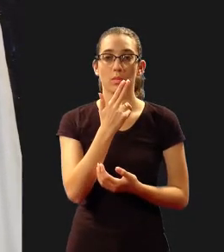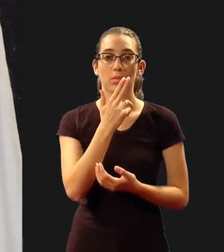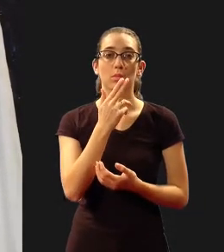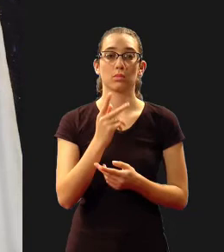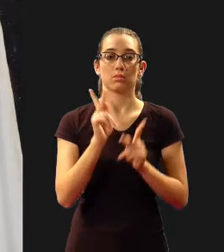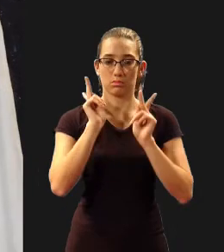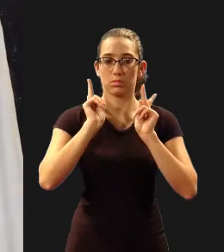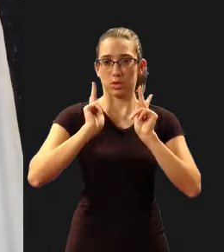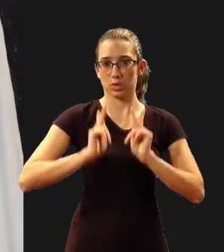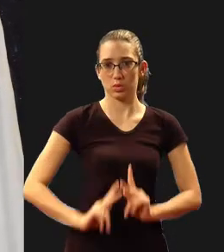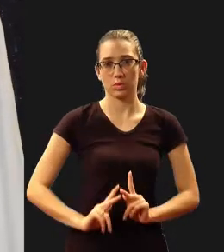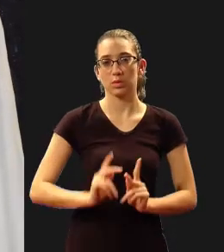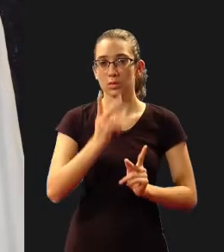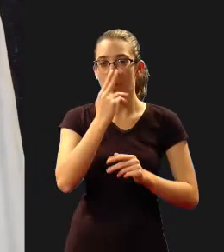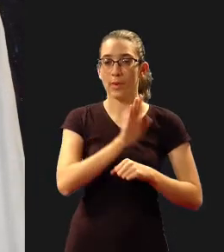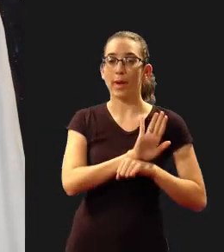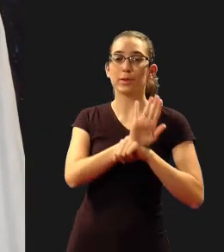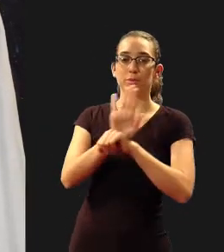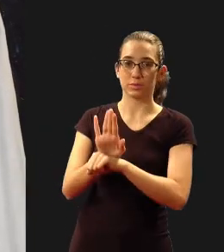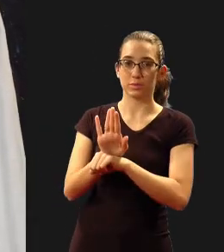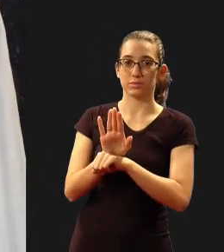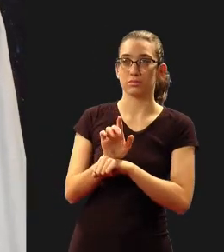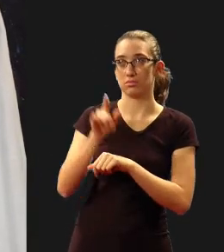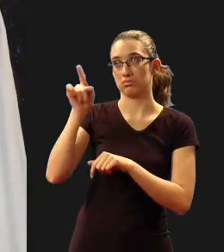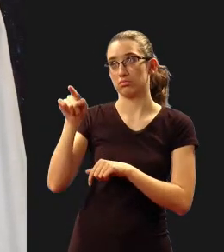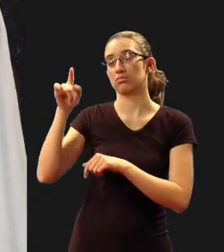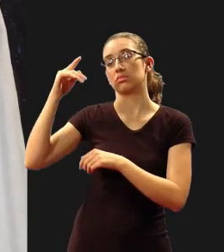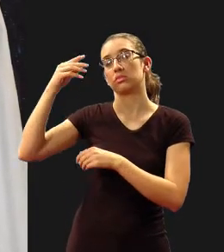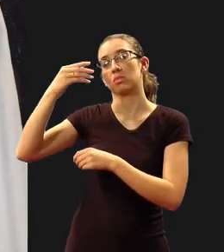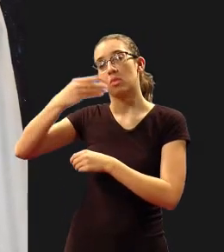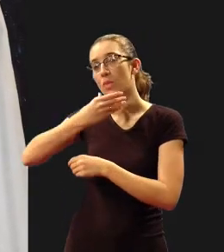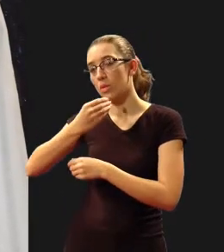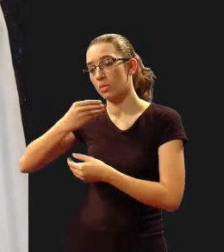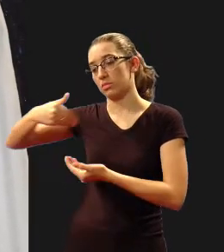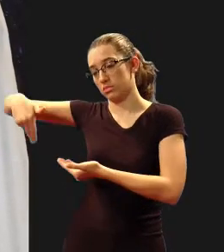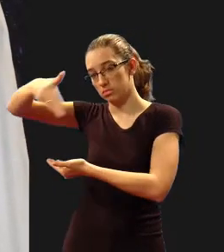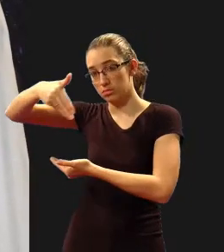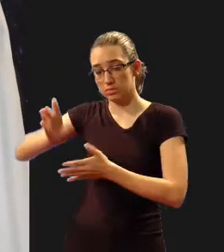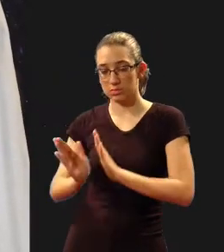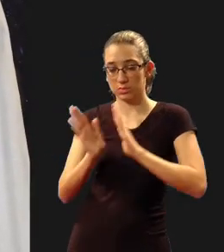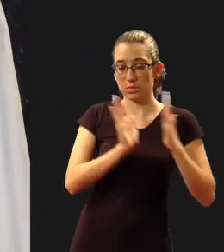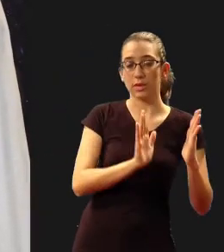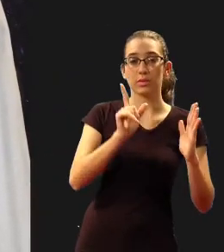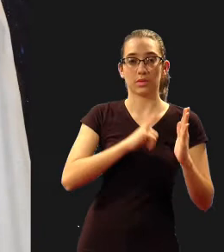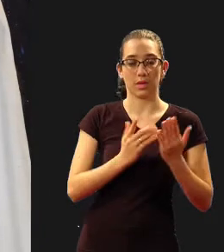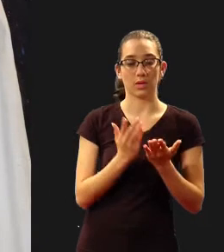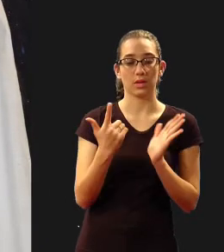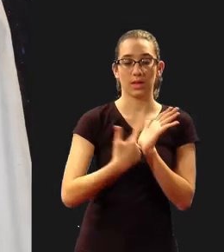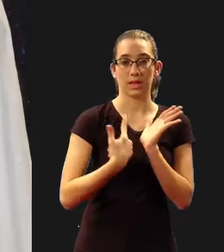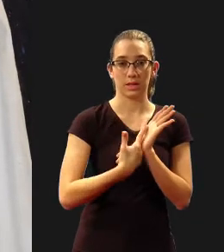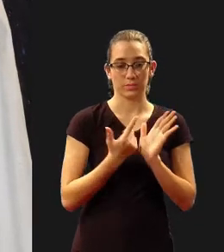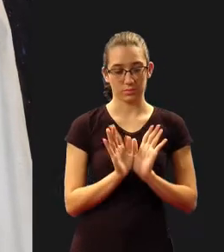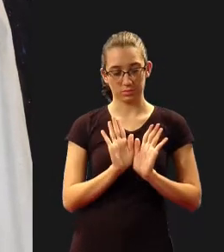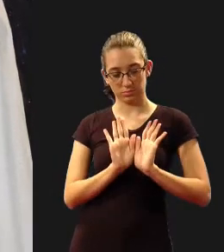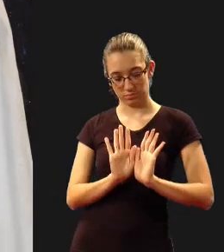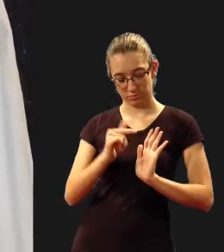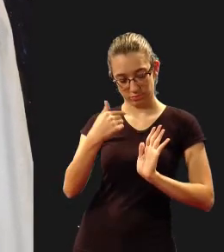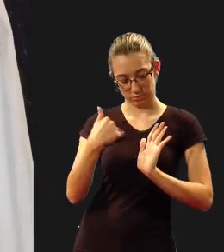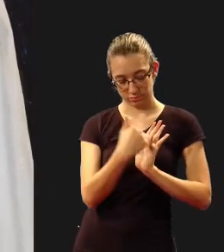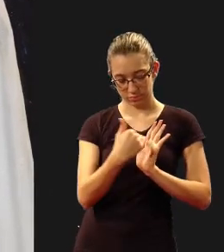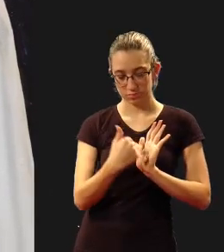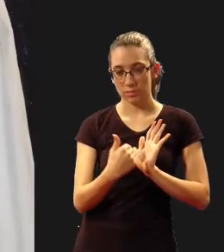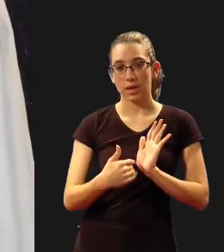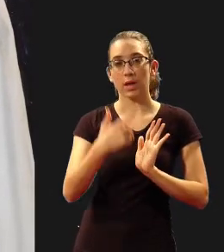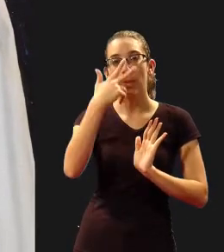uma pessoa que é um auxiliar de Melanchthon no batismo. Ele segura o livro litúrgico a partir